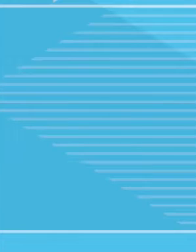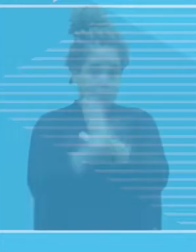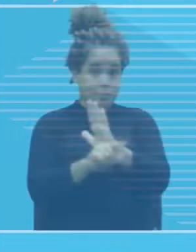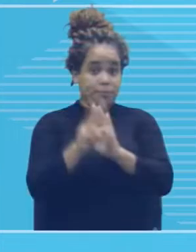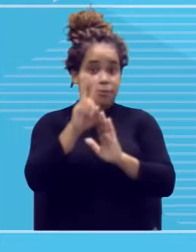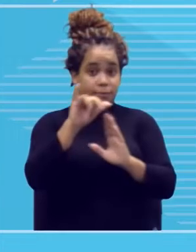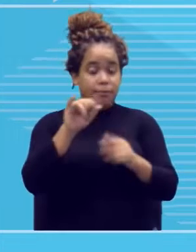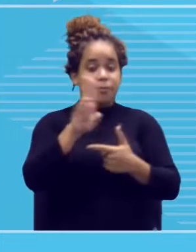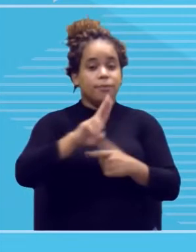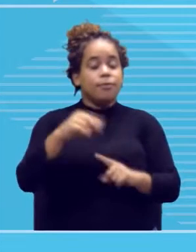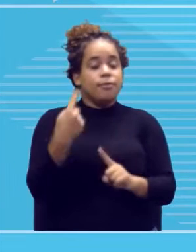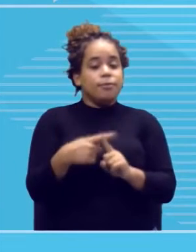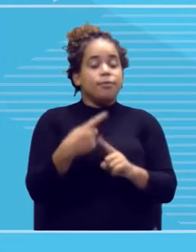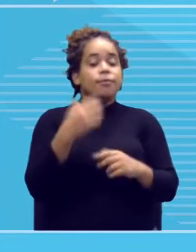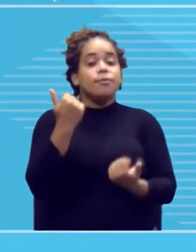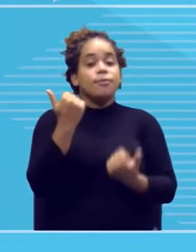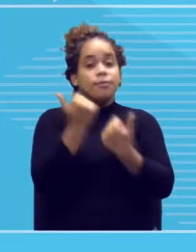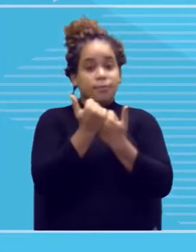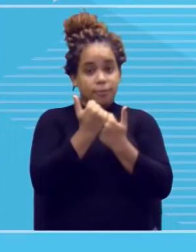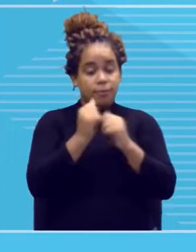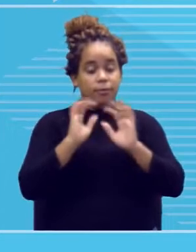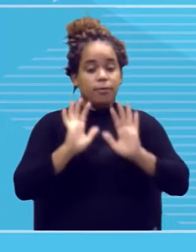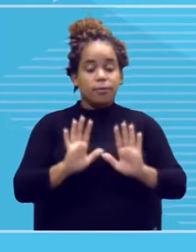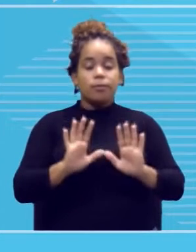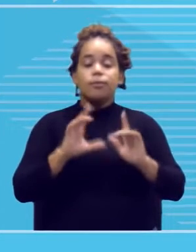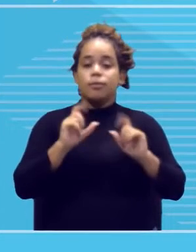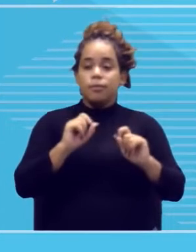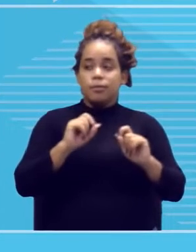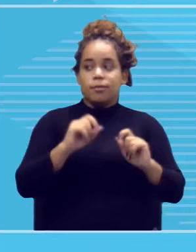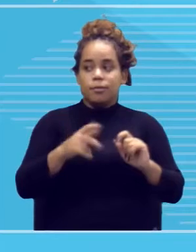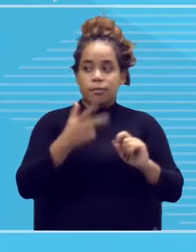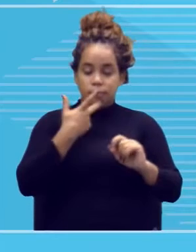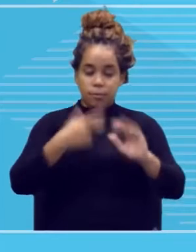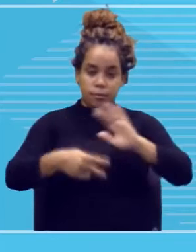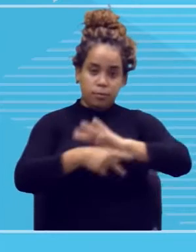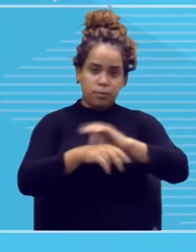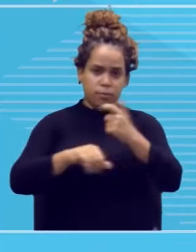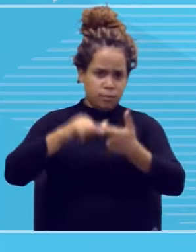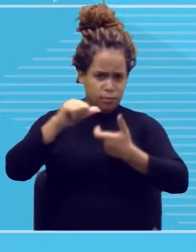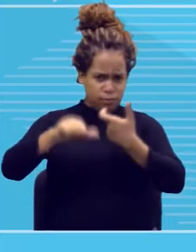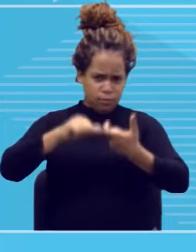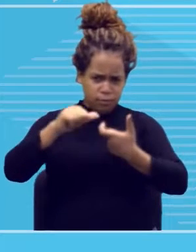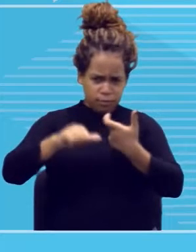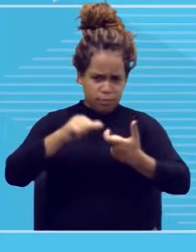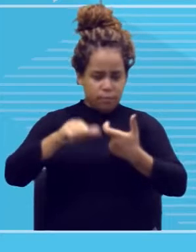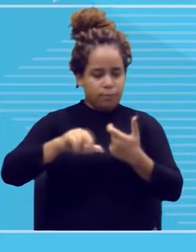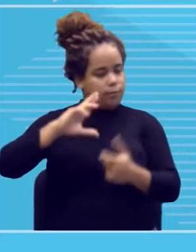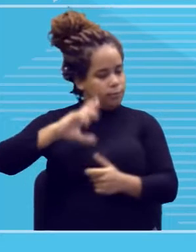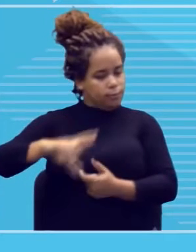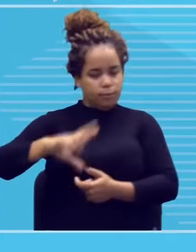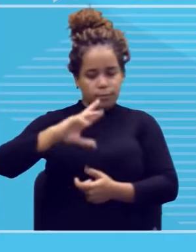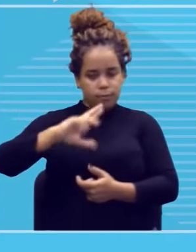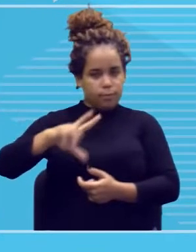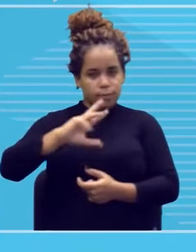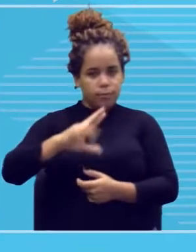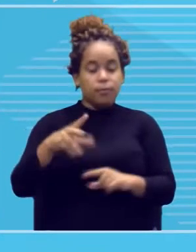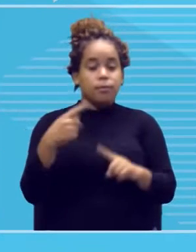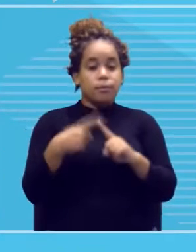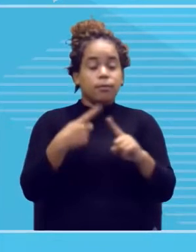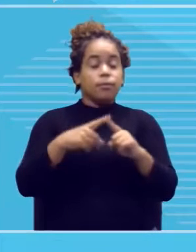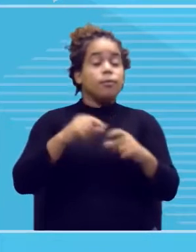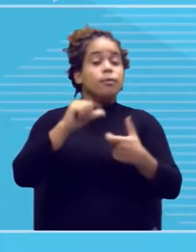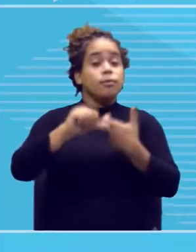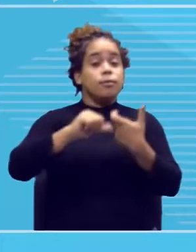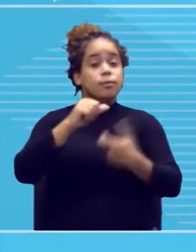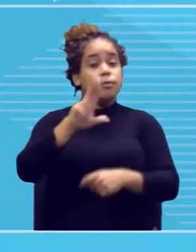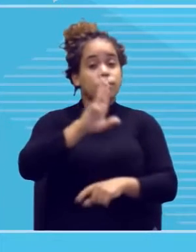auxiliar Tá bom mas dizer que ele é flexionado não por quê Porque flexão gente você usa